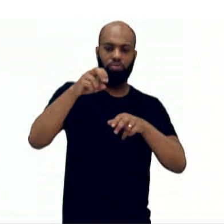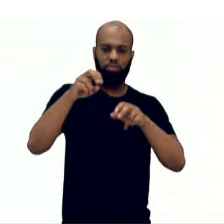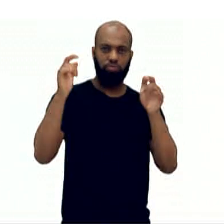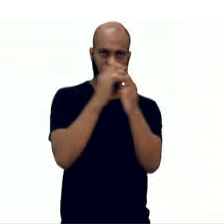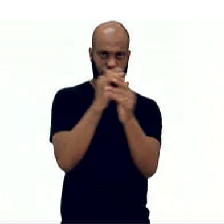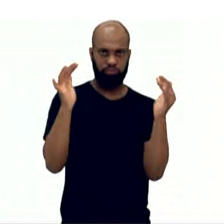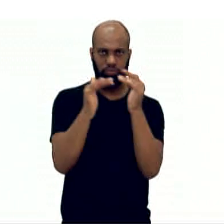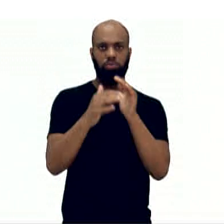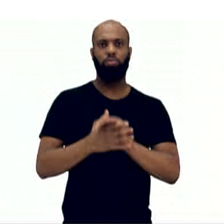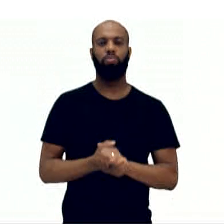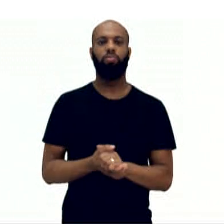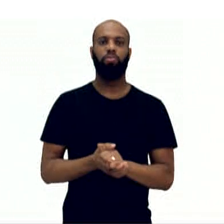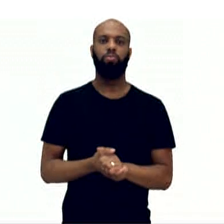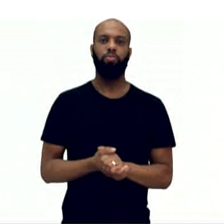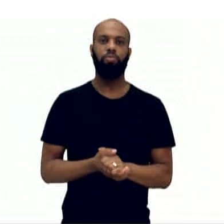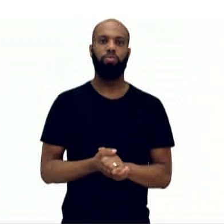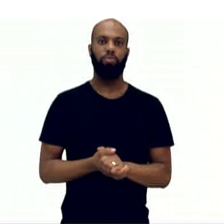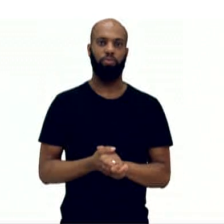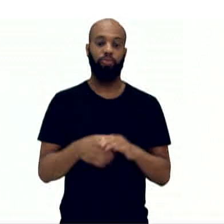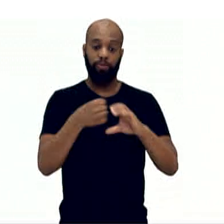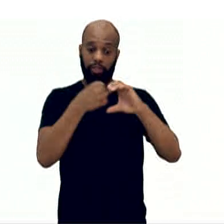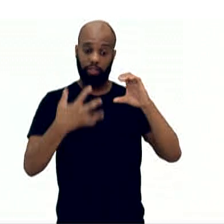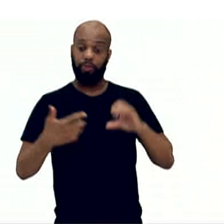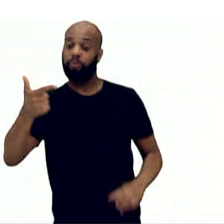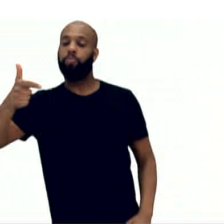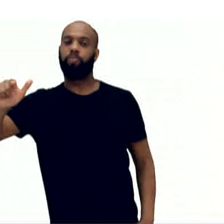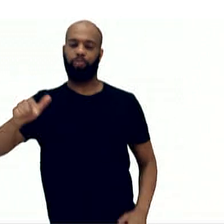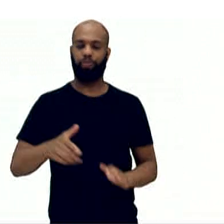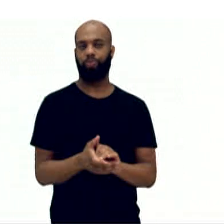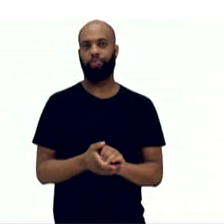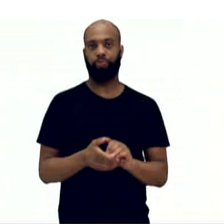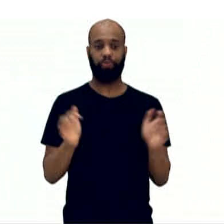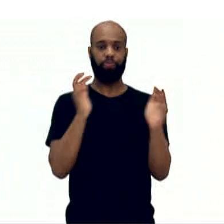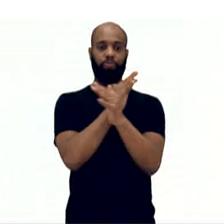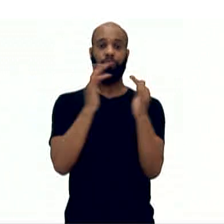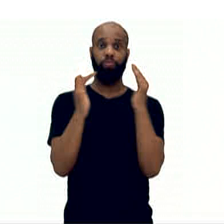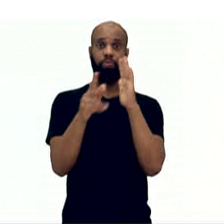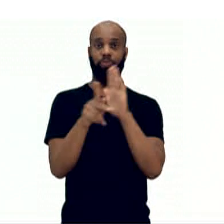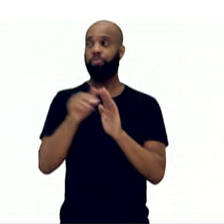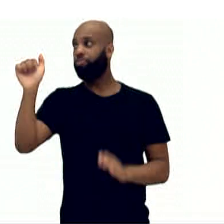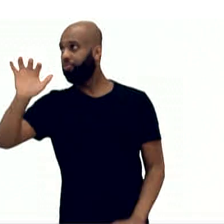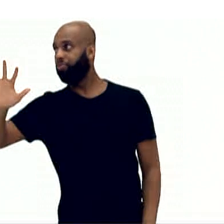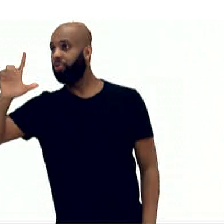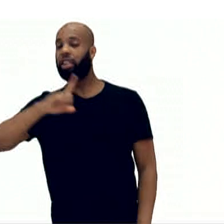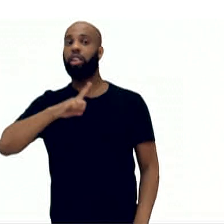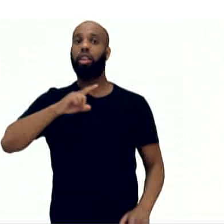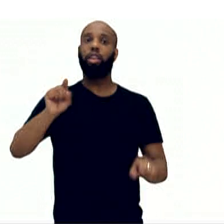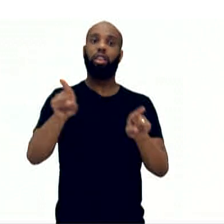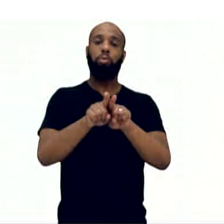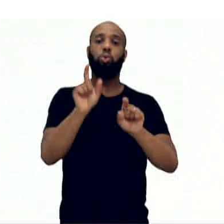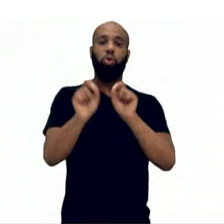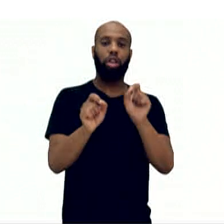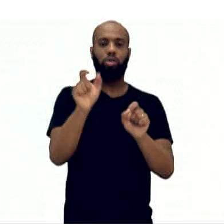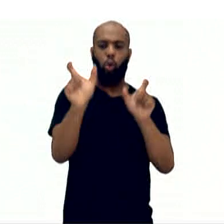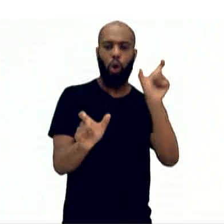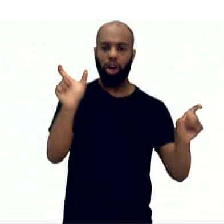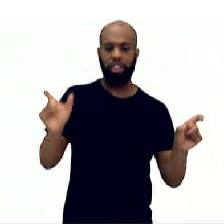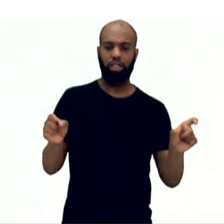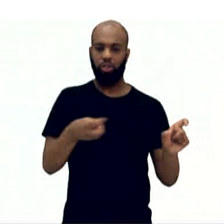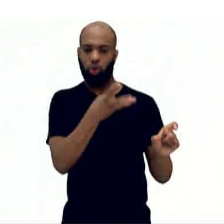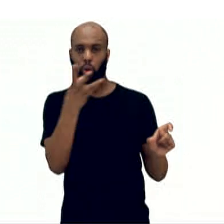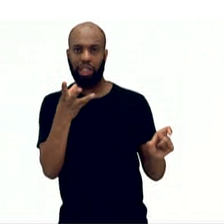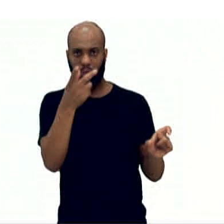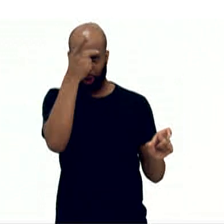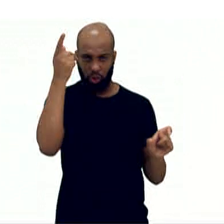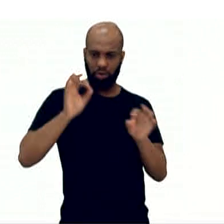urbanas, certo? Outra característica aqui da urbanização asiática é a alta densidade populacional.